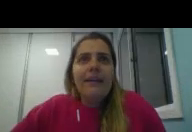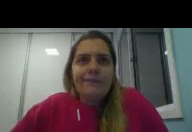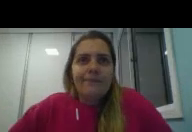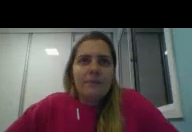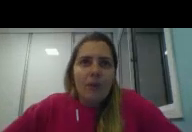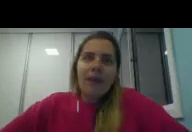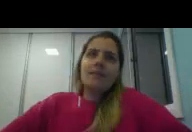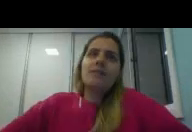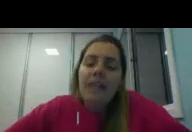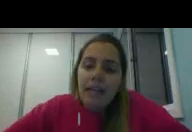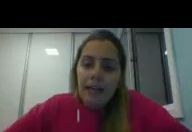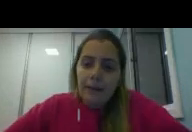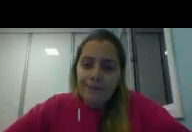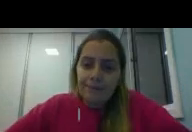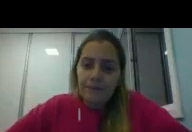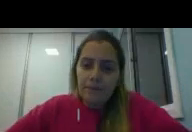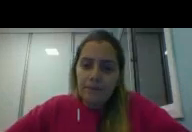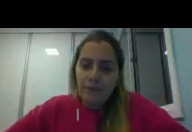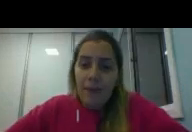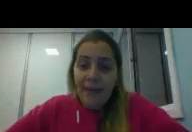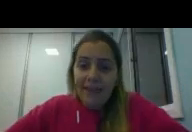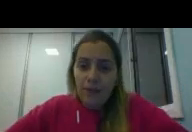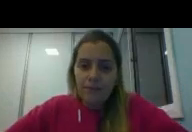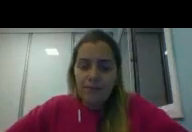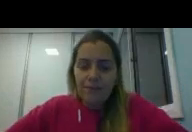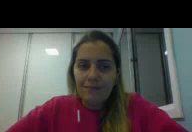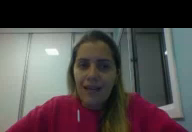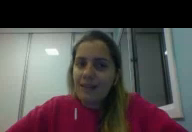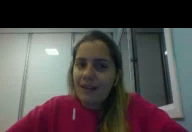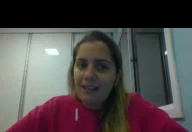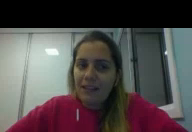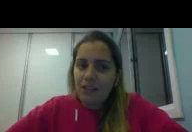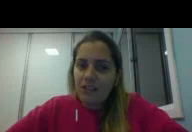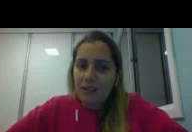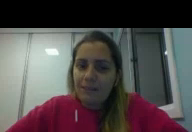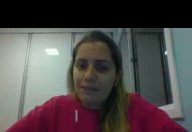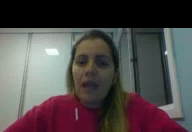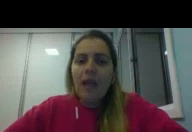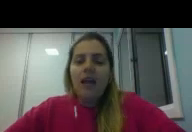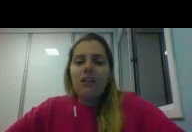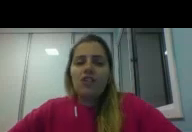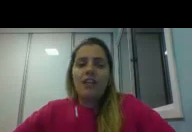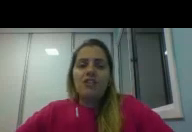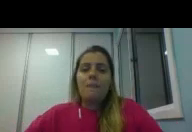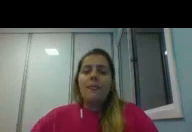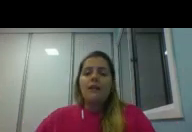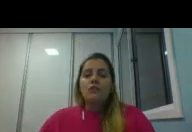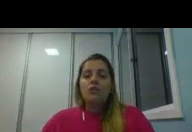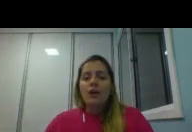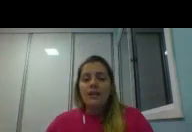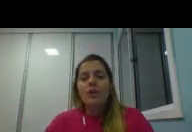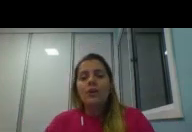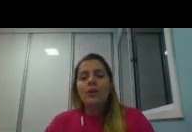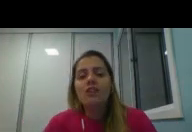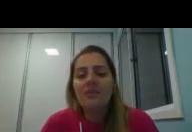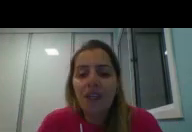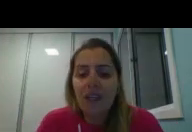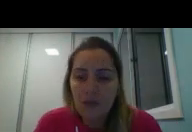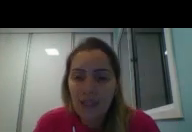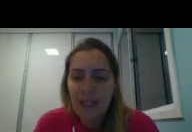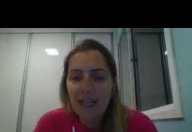E aí? Como é que explica Mendel essa característica? Gente,